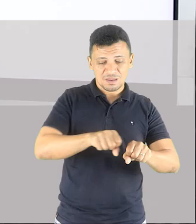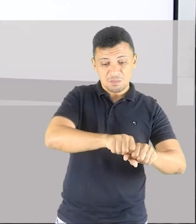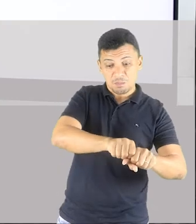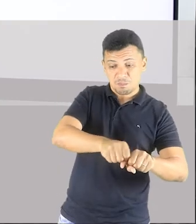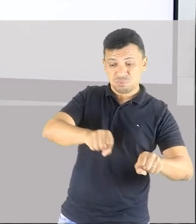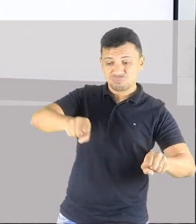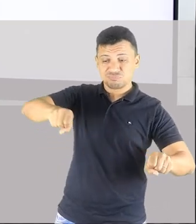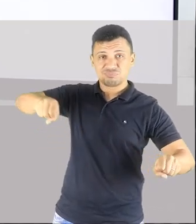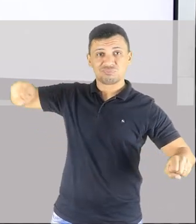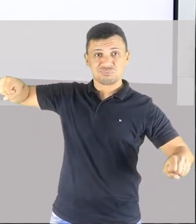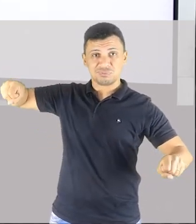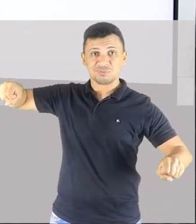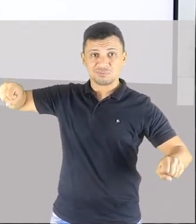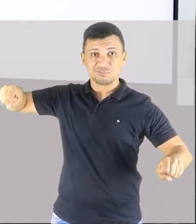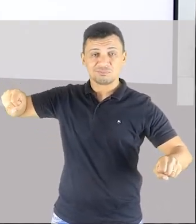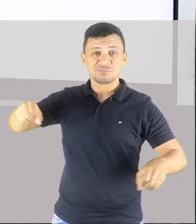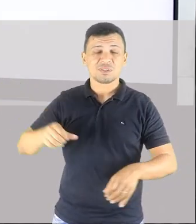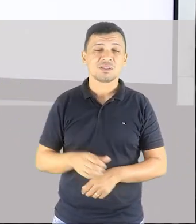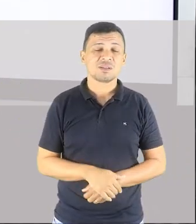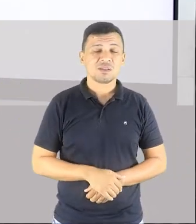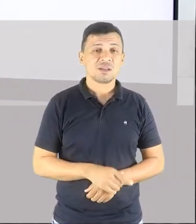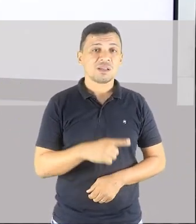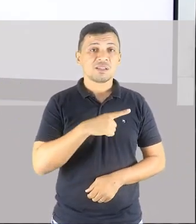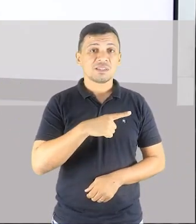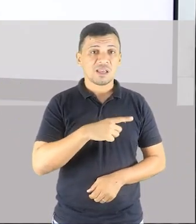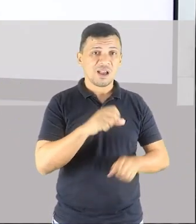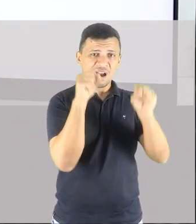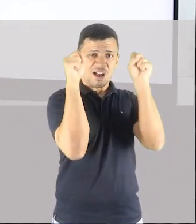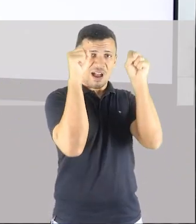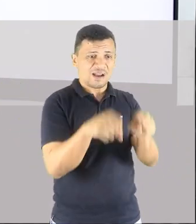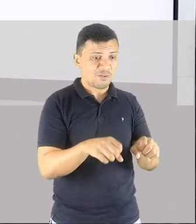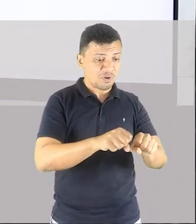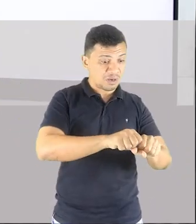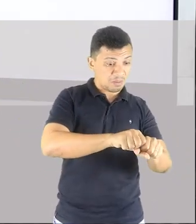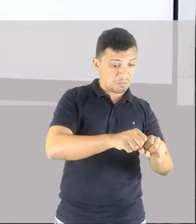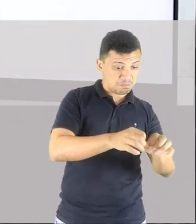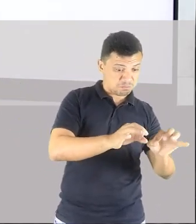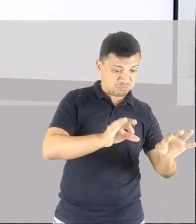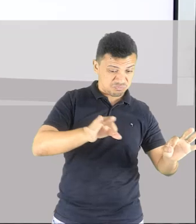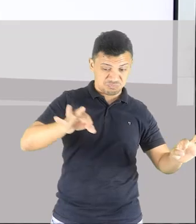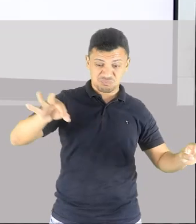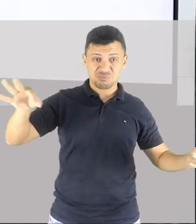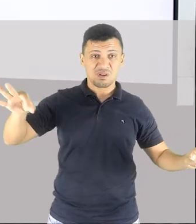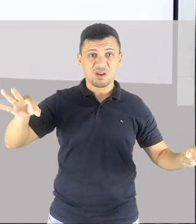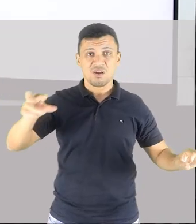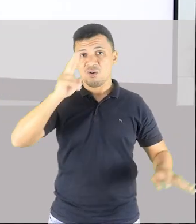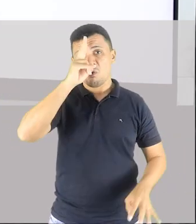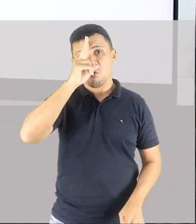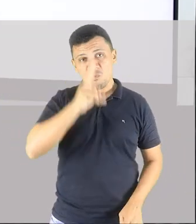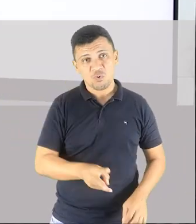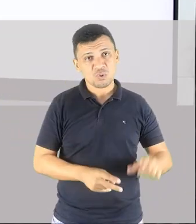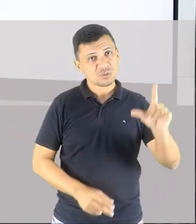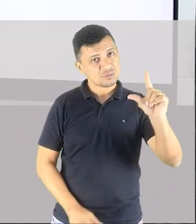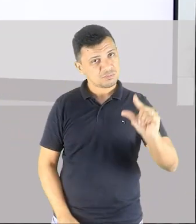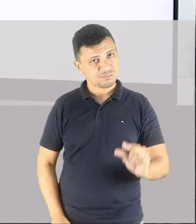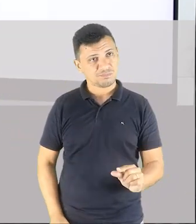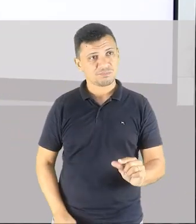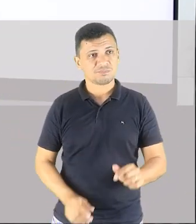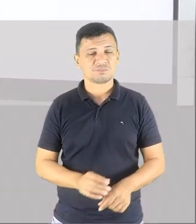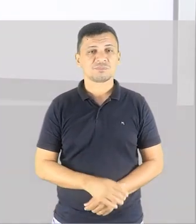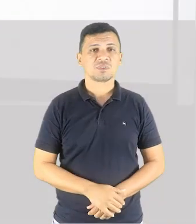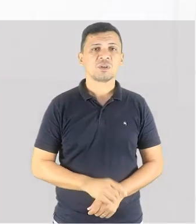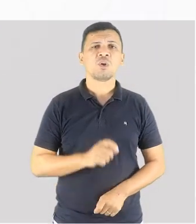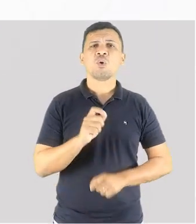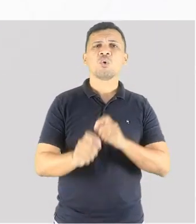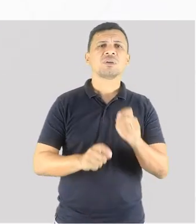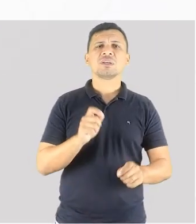aumentado, tá? Então é isso, quanto maior for o braço da alavanca, menos força você vai fazer. Beleza, ó. Então, ó, o que é